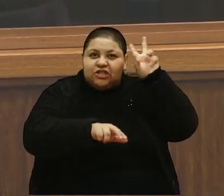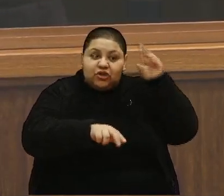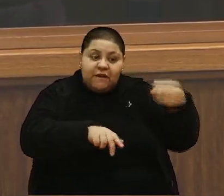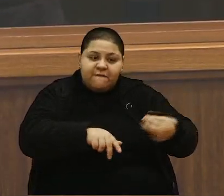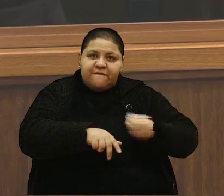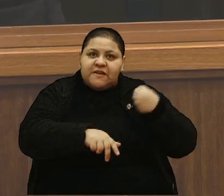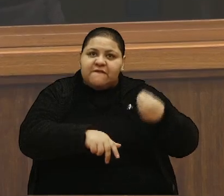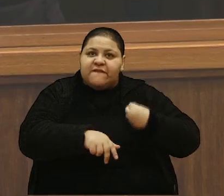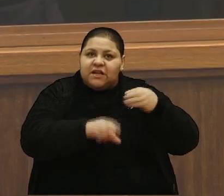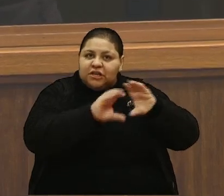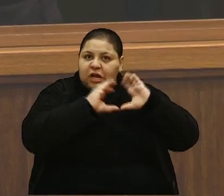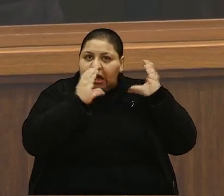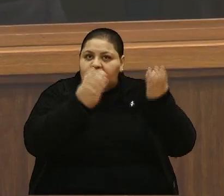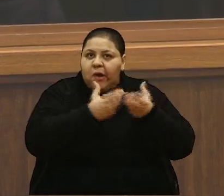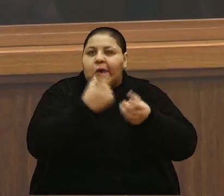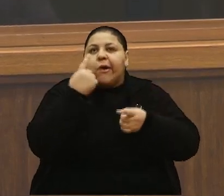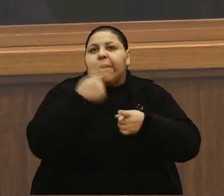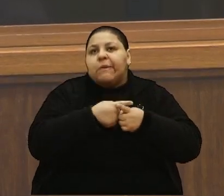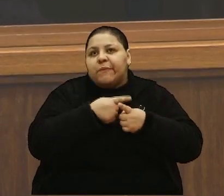comunidade, porque